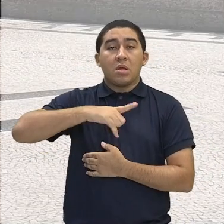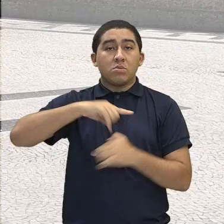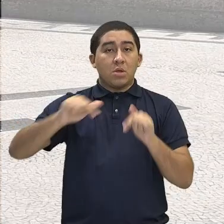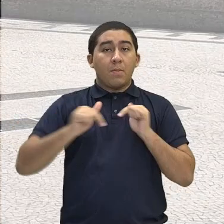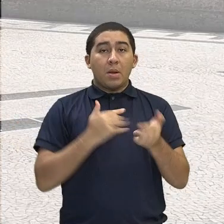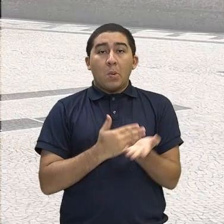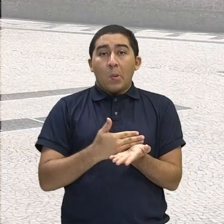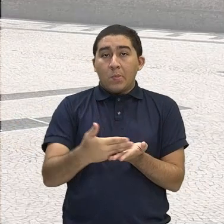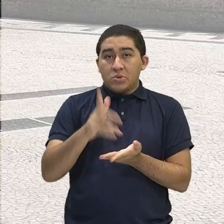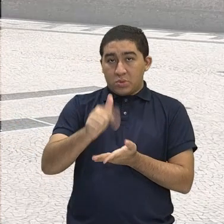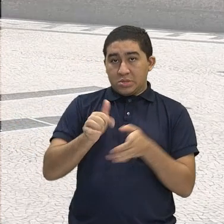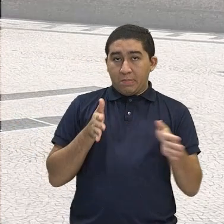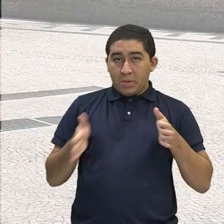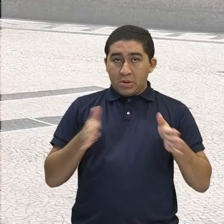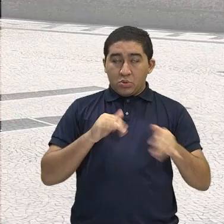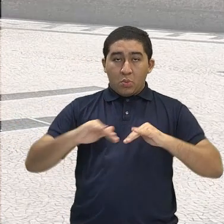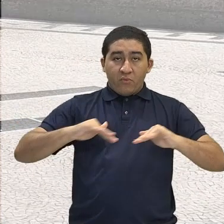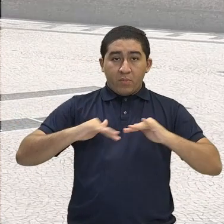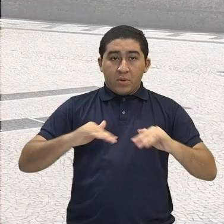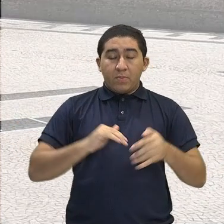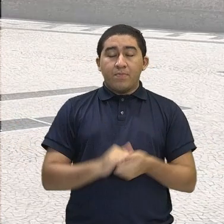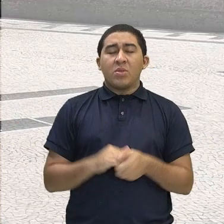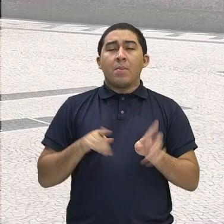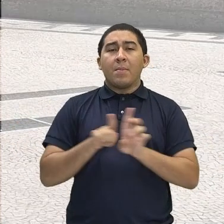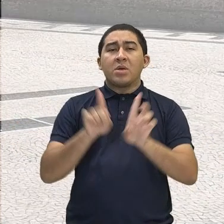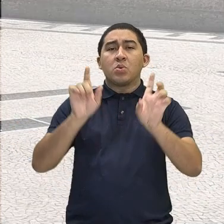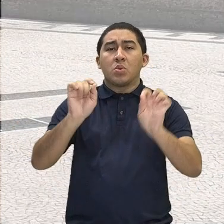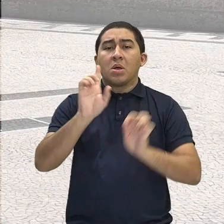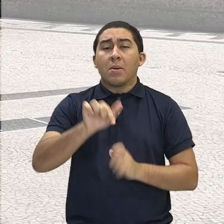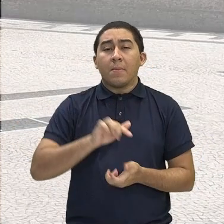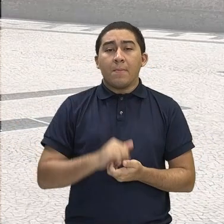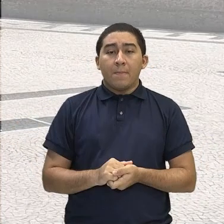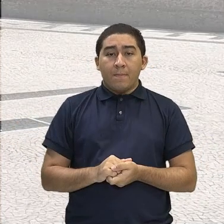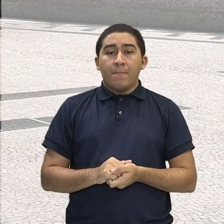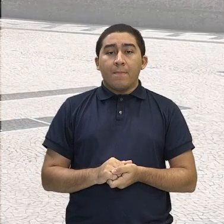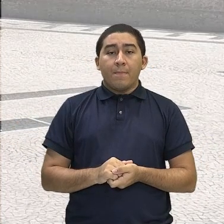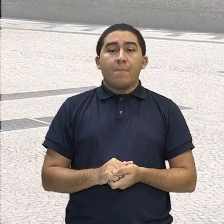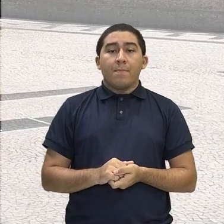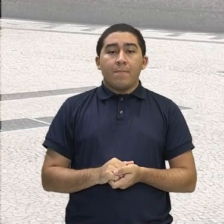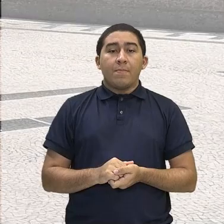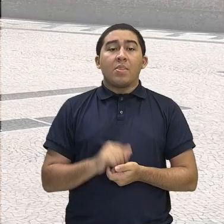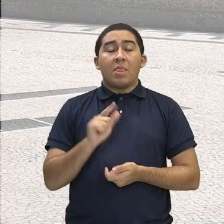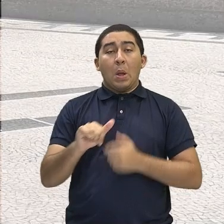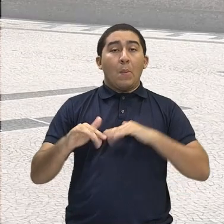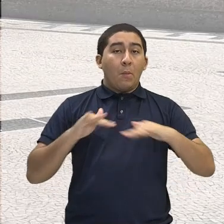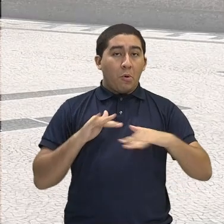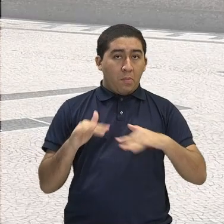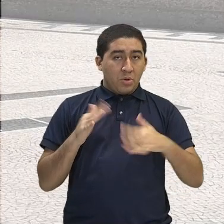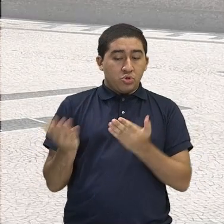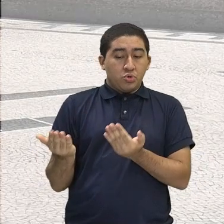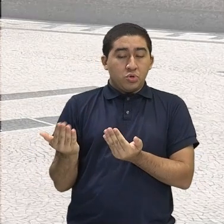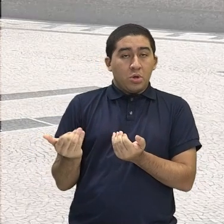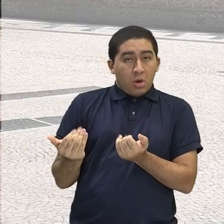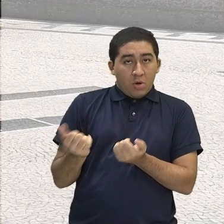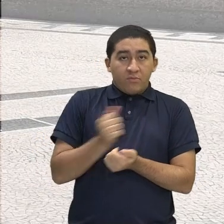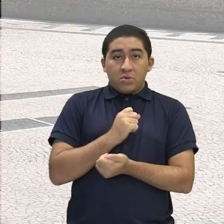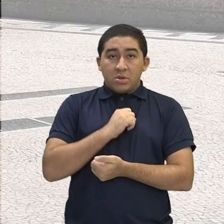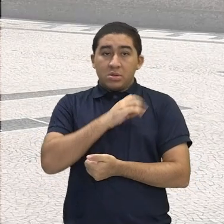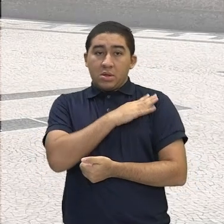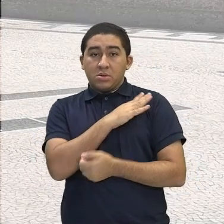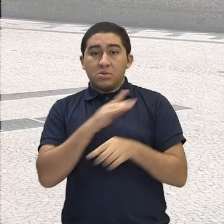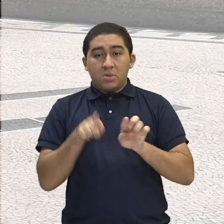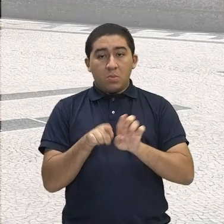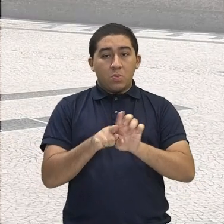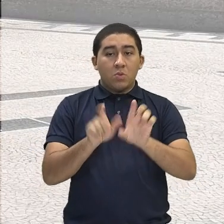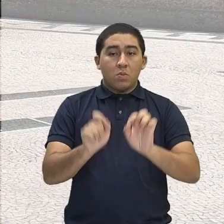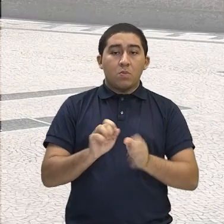iniciou o tenentismo. Mas o que foi o tenentismo, né? Era um movimento de jovens oficiais, né, do Exército, que